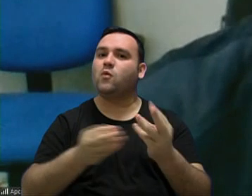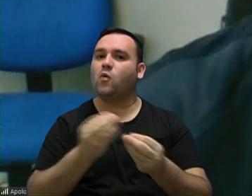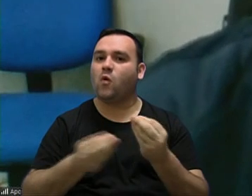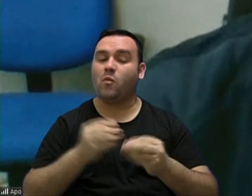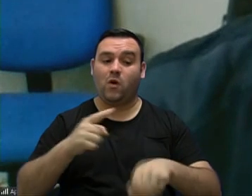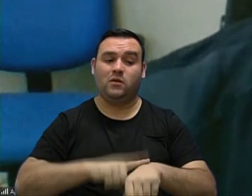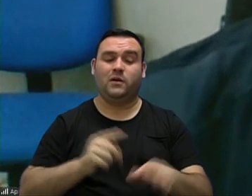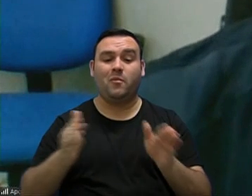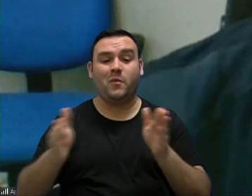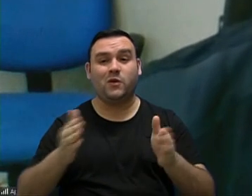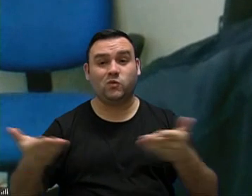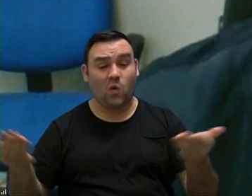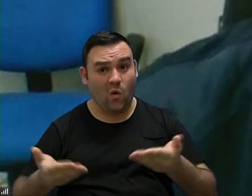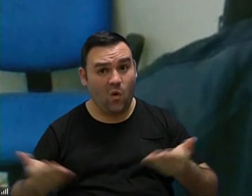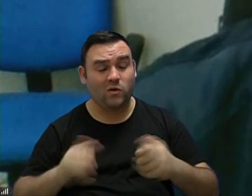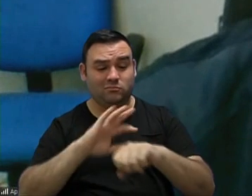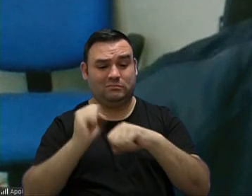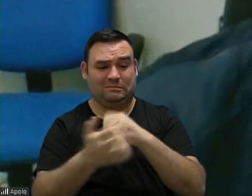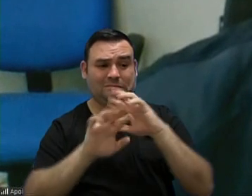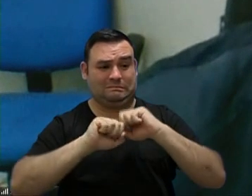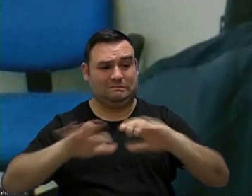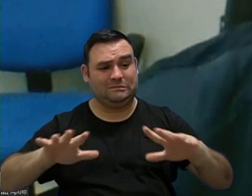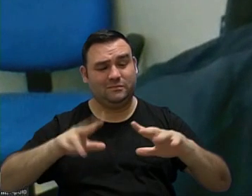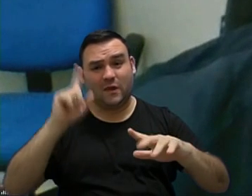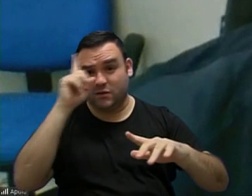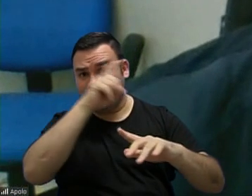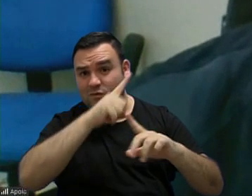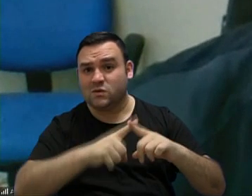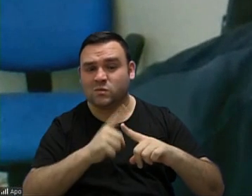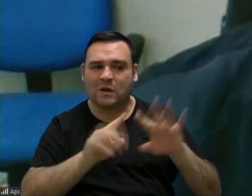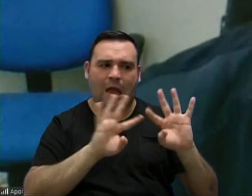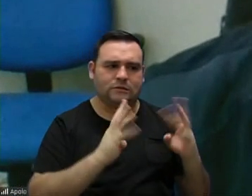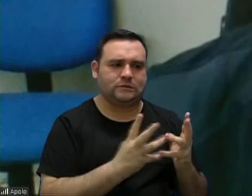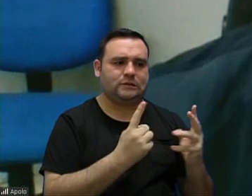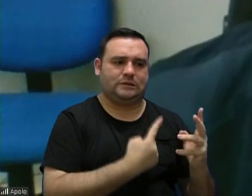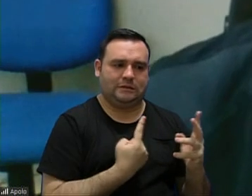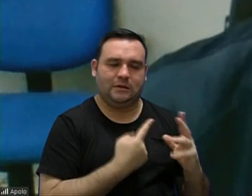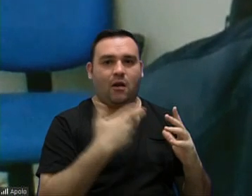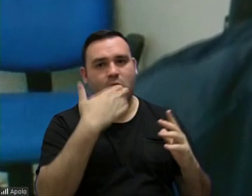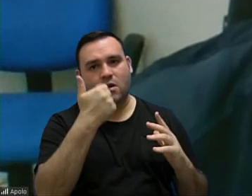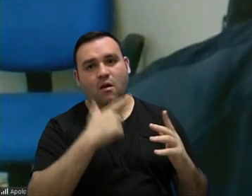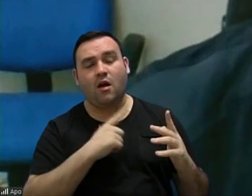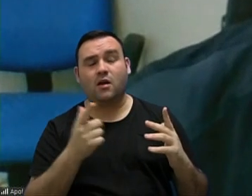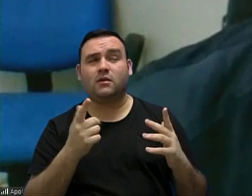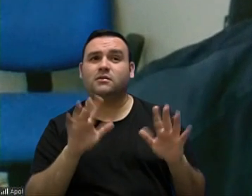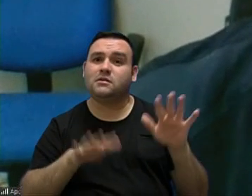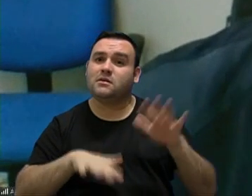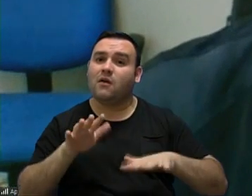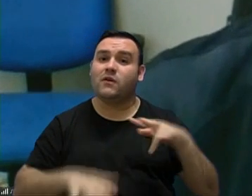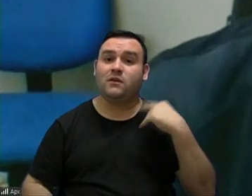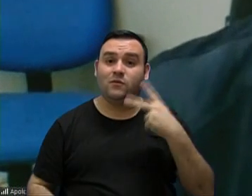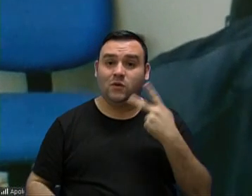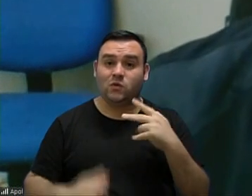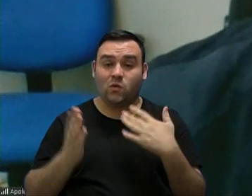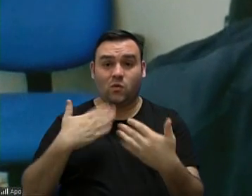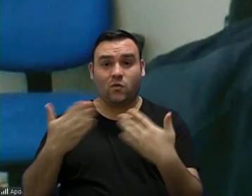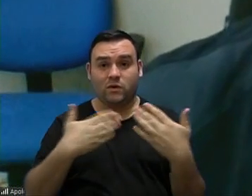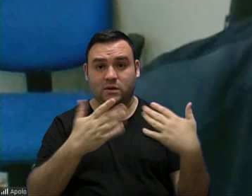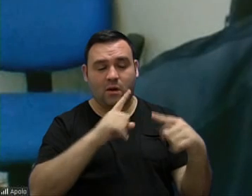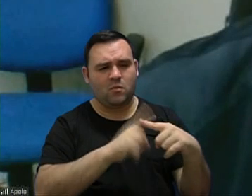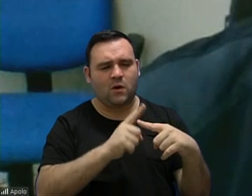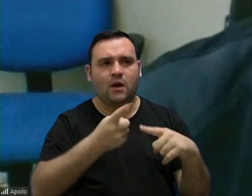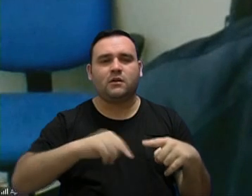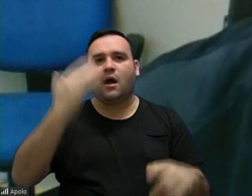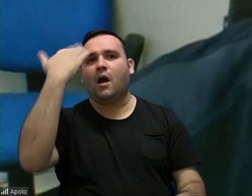o momento que nós estamos vivendo, acaba sendo difícil fazer essa audiência, talvez com os vereadores, para que a gente